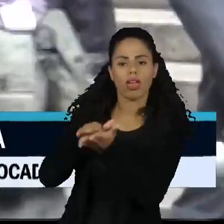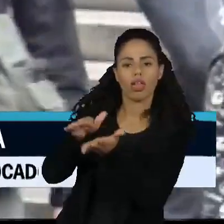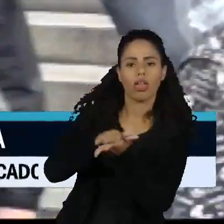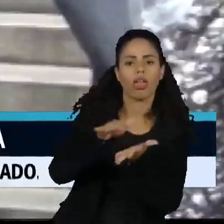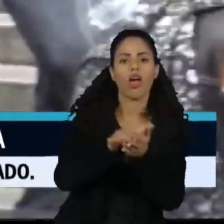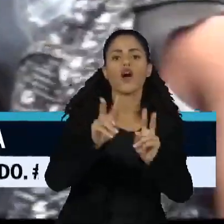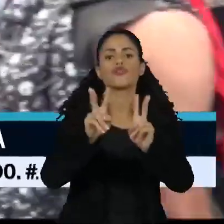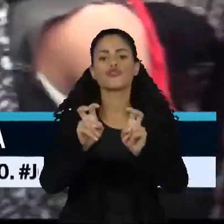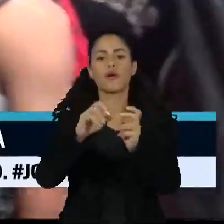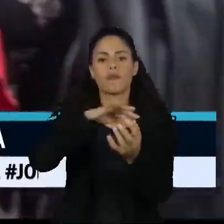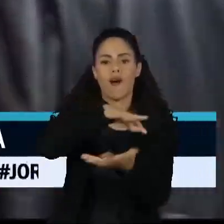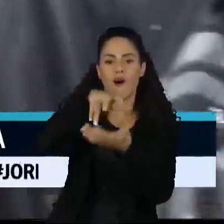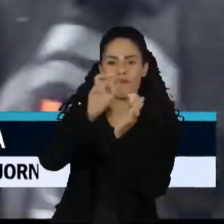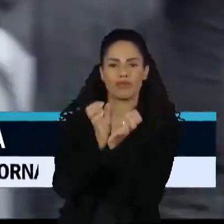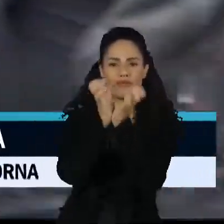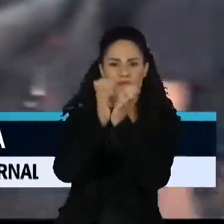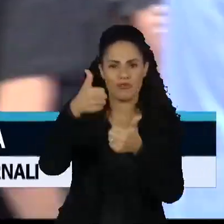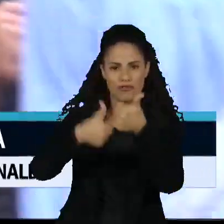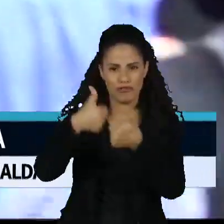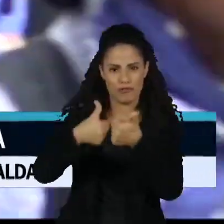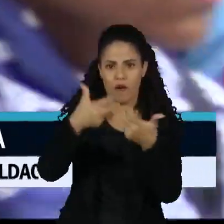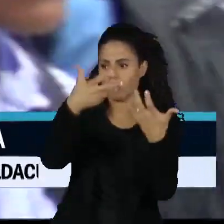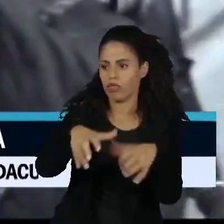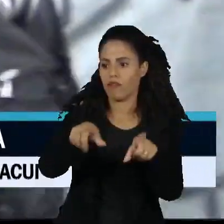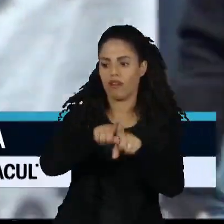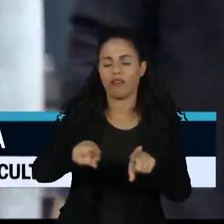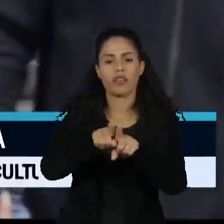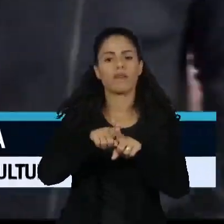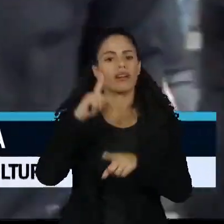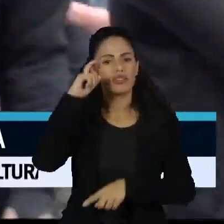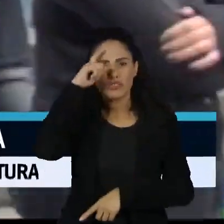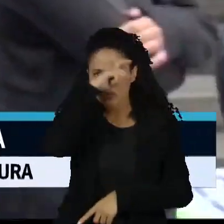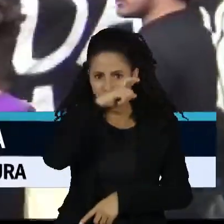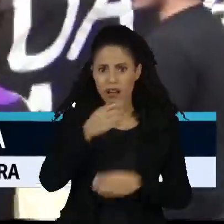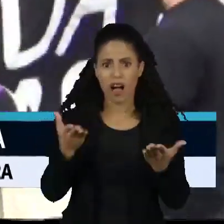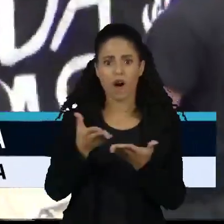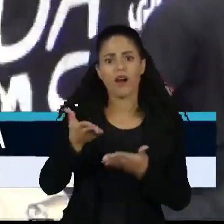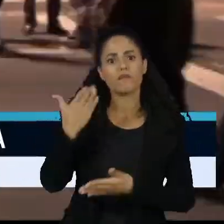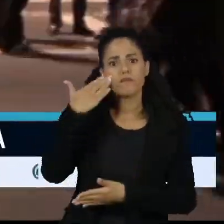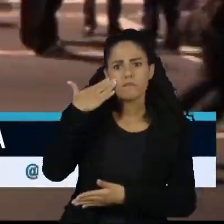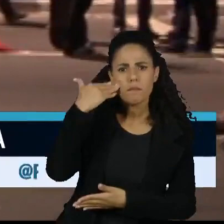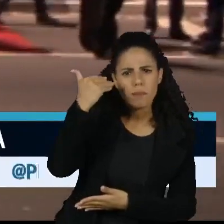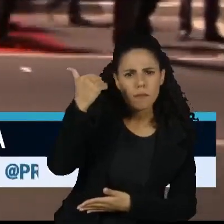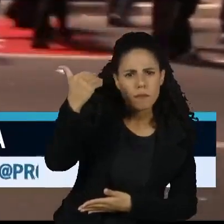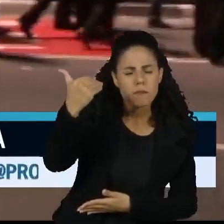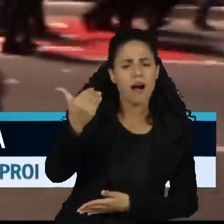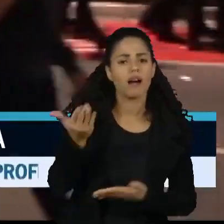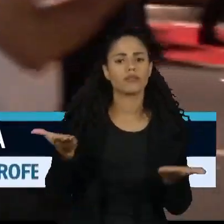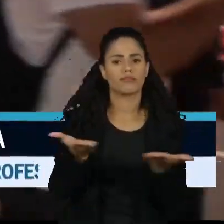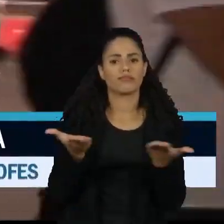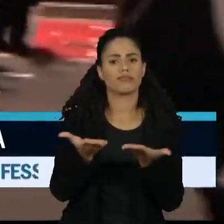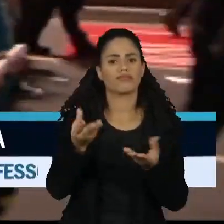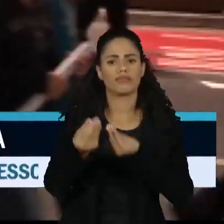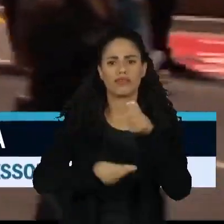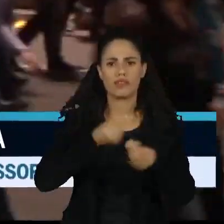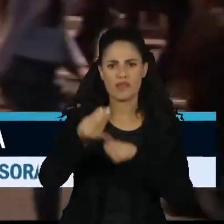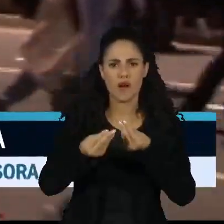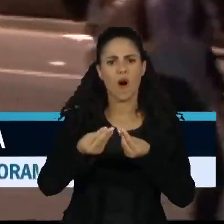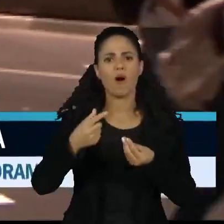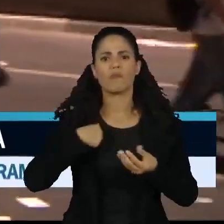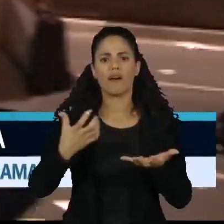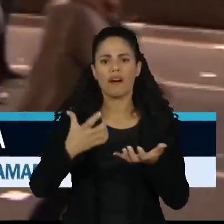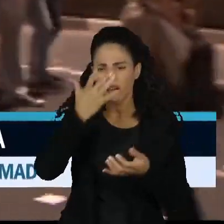a copa do mundo a jornada de 2013 Como ficou conhecido o movimento seria determinante